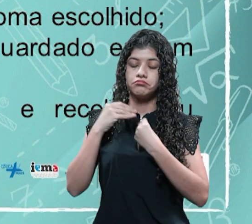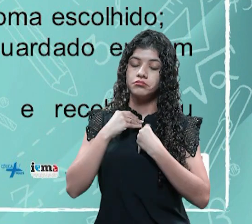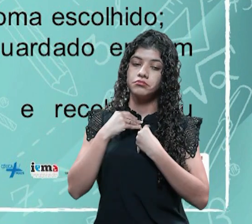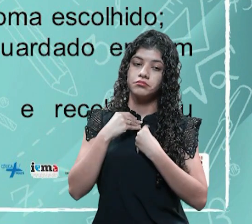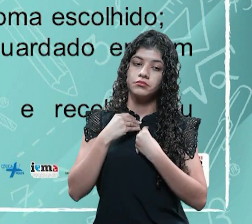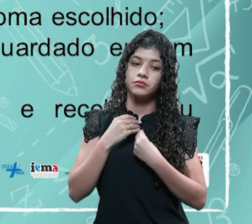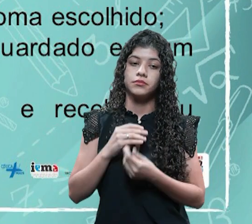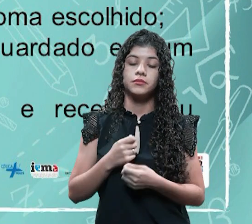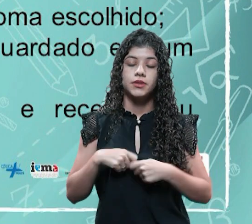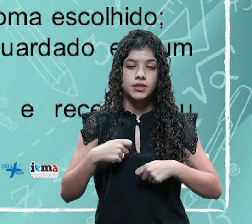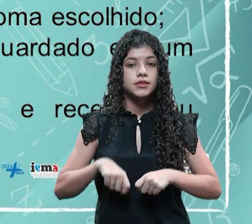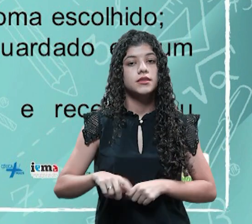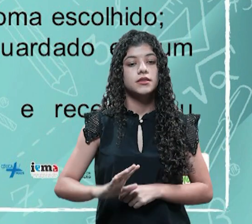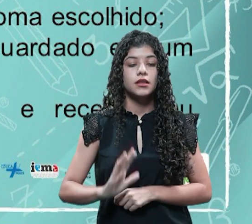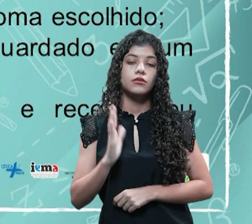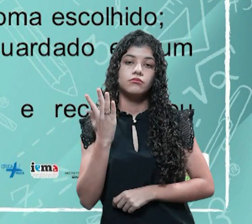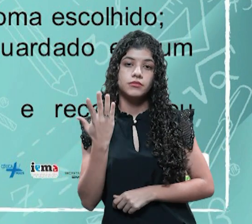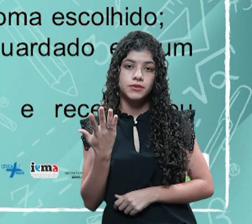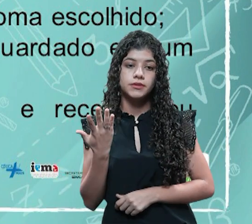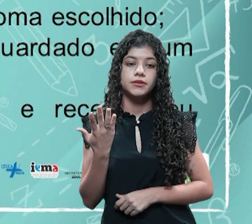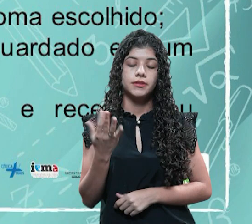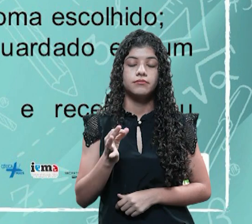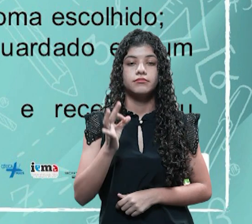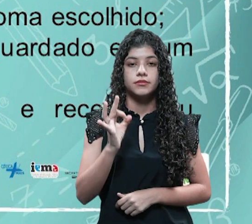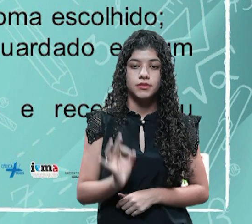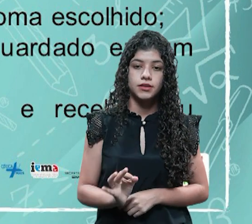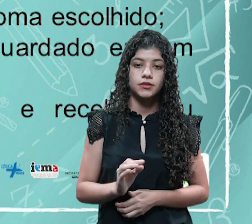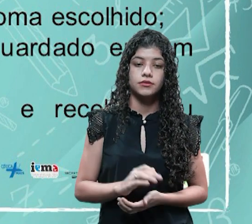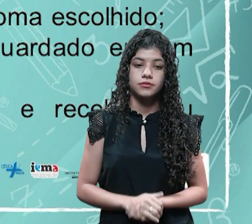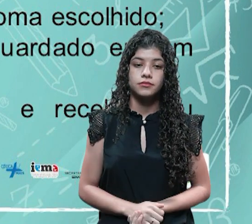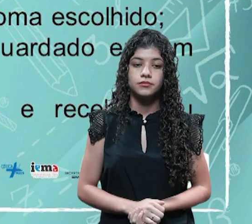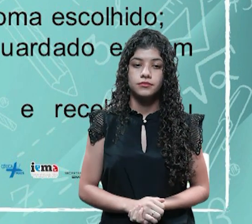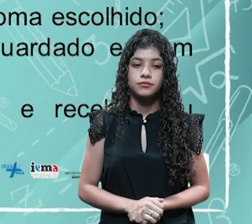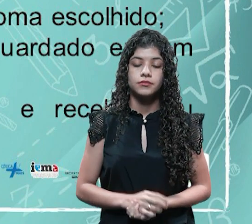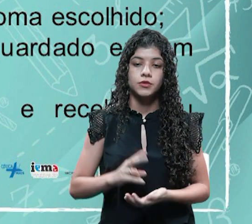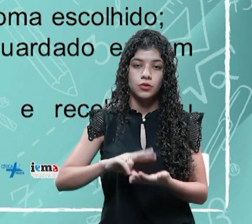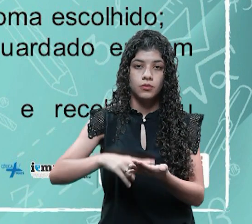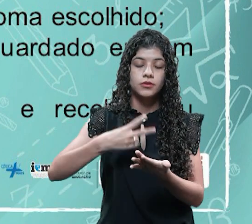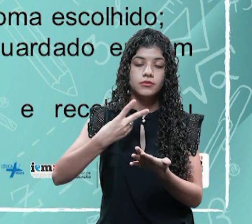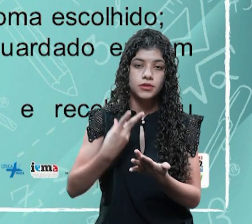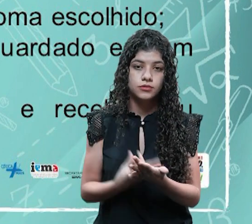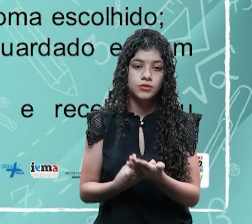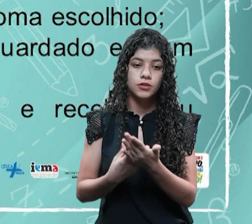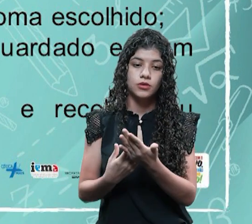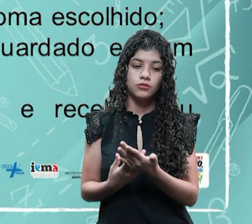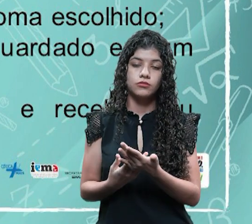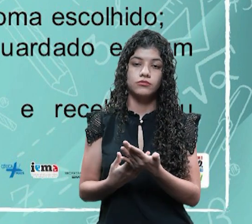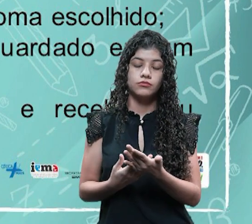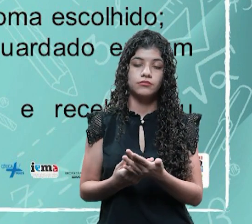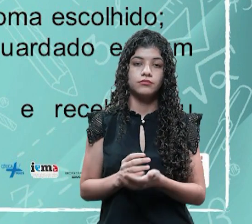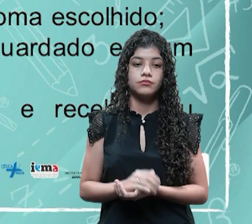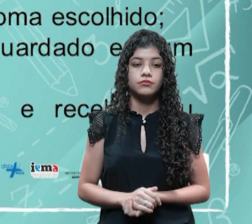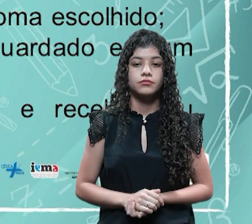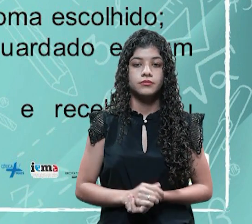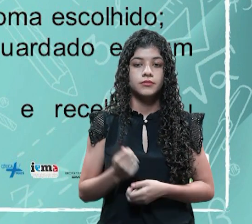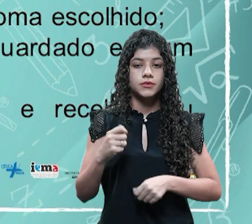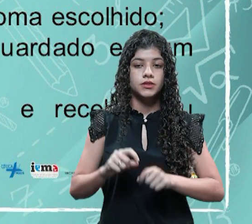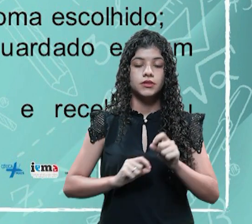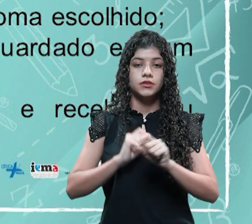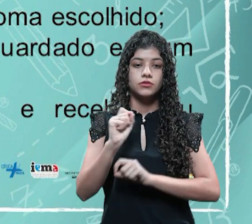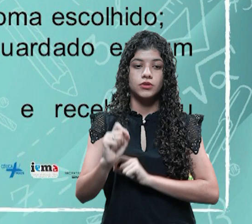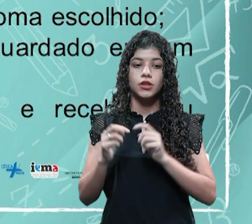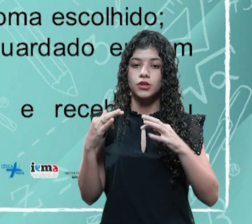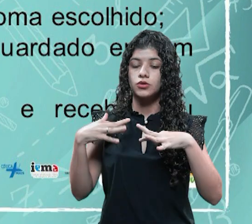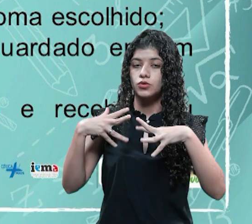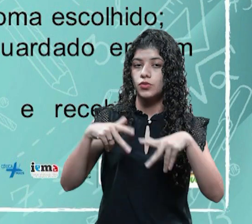Então, isso é a burocracia, né? A gente precisa dessa burocracia para uma tradução simultânea, mas é preciso, porque a